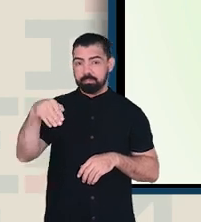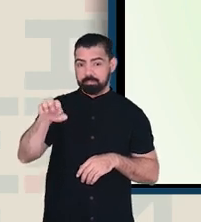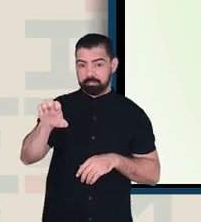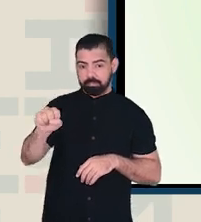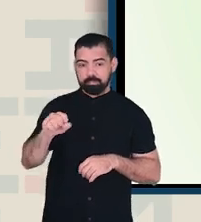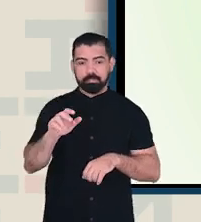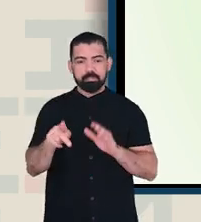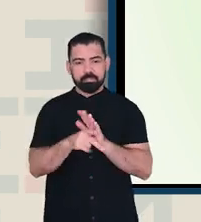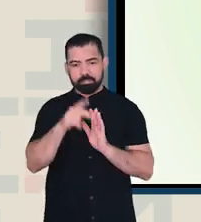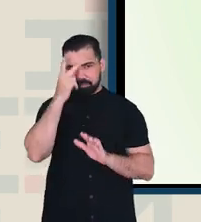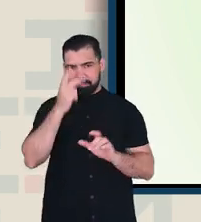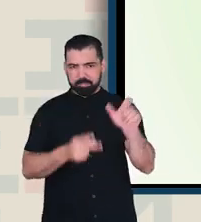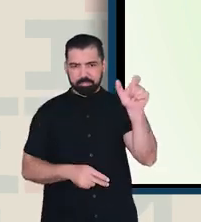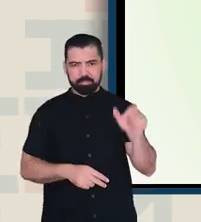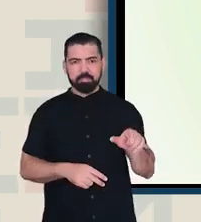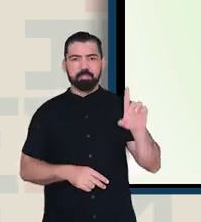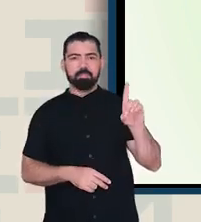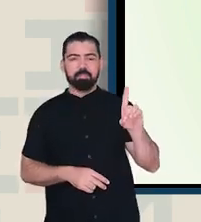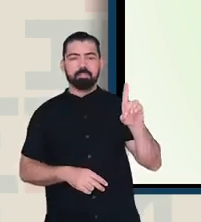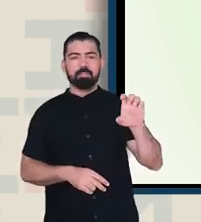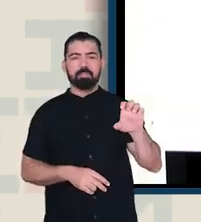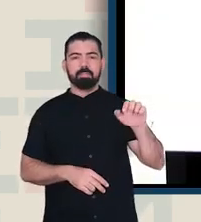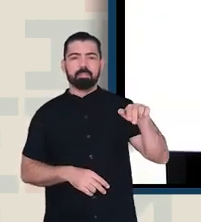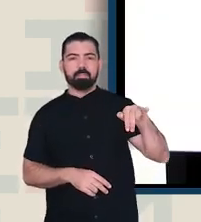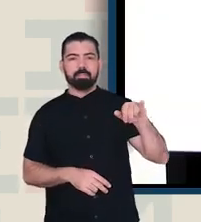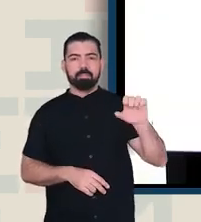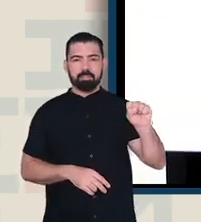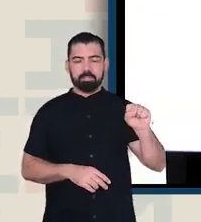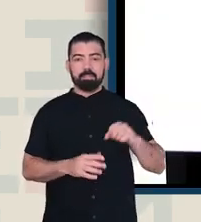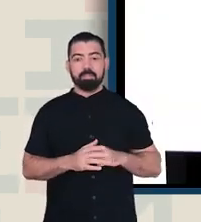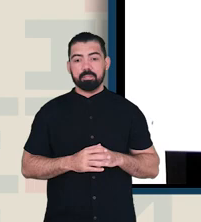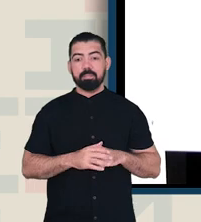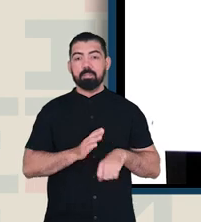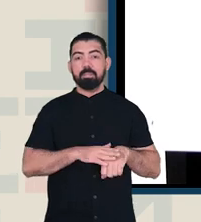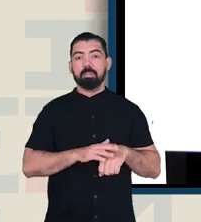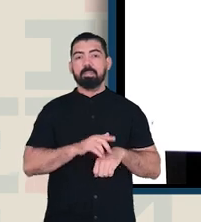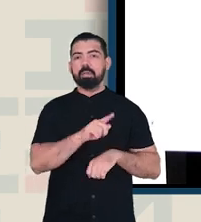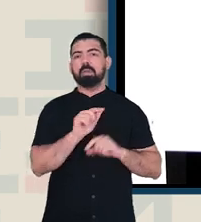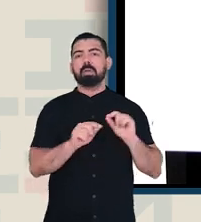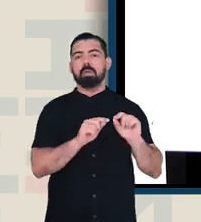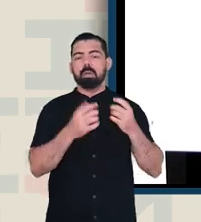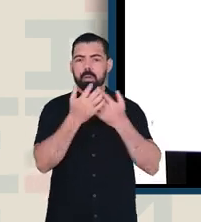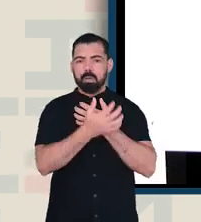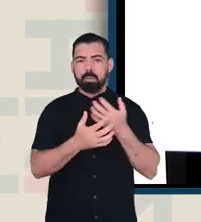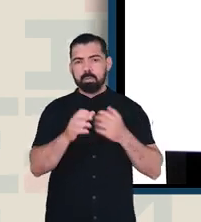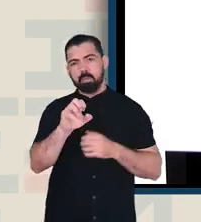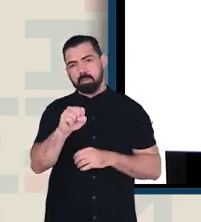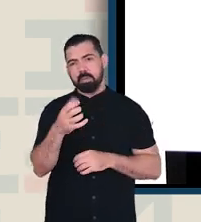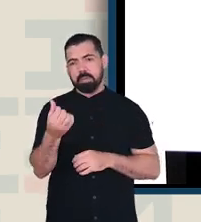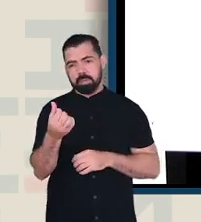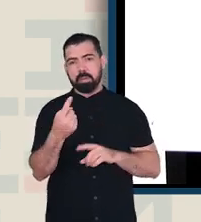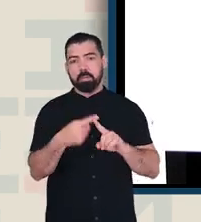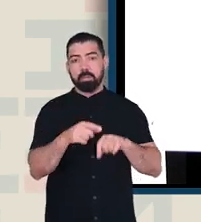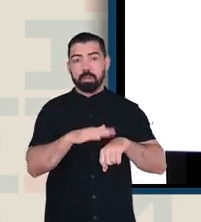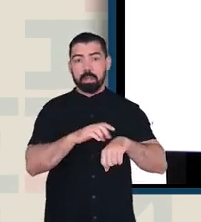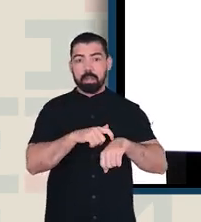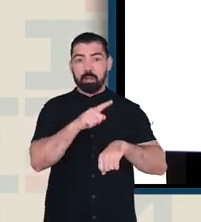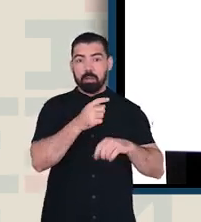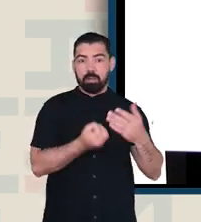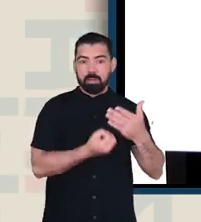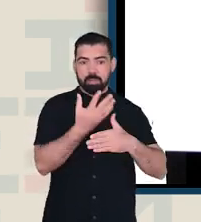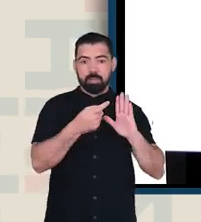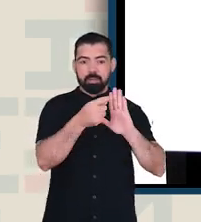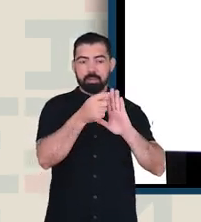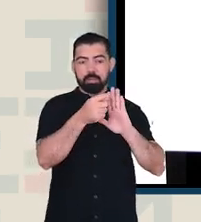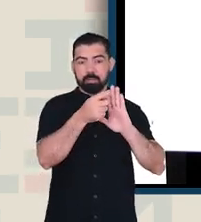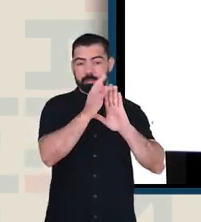está estudando. A música é de 87, então é contemporânea, do mesmo momento em que ele estava escrevendo aquele primeiro